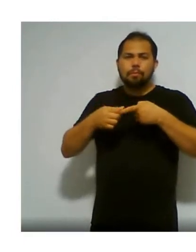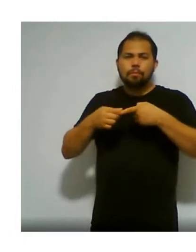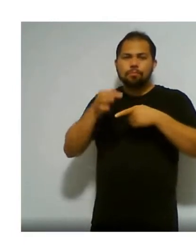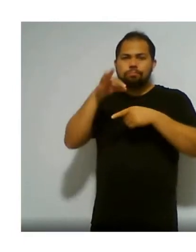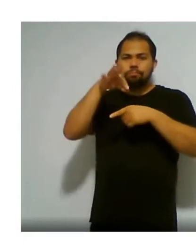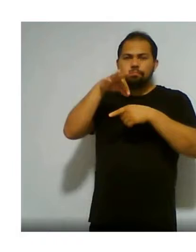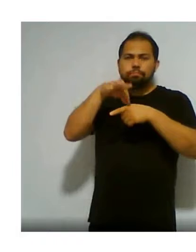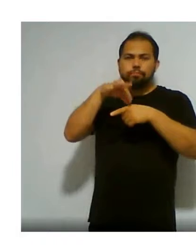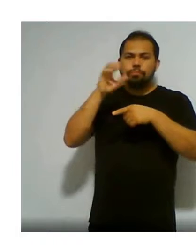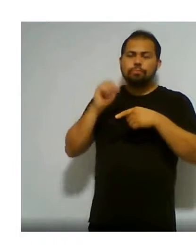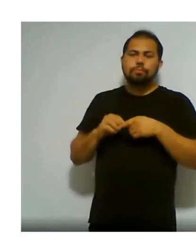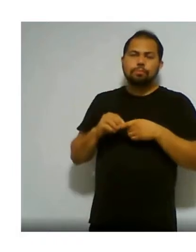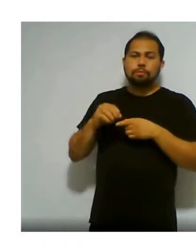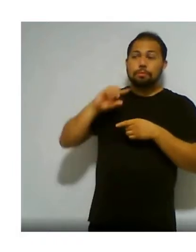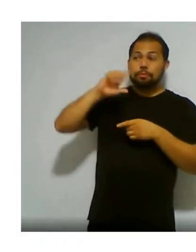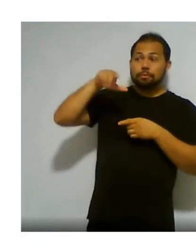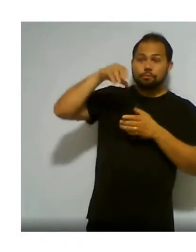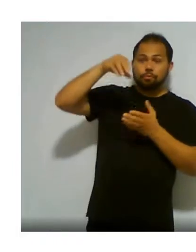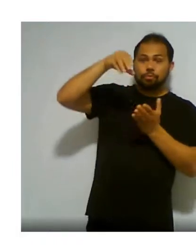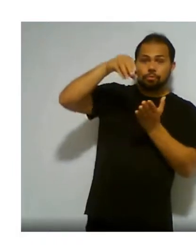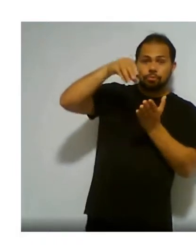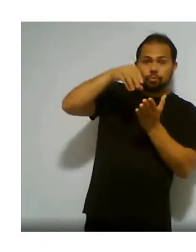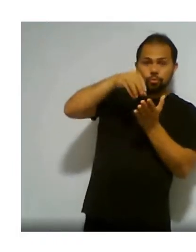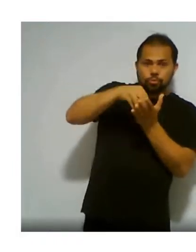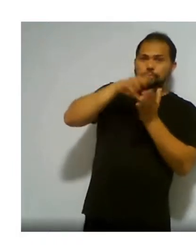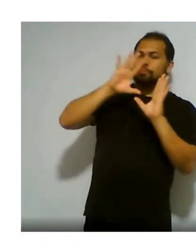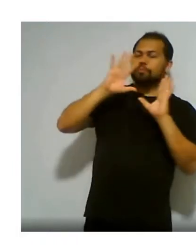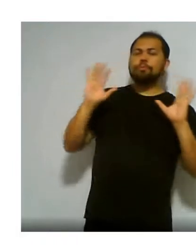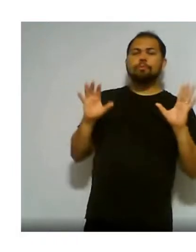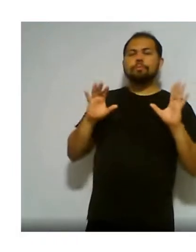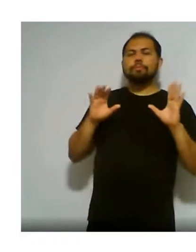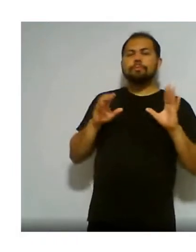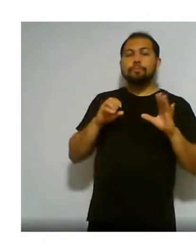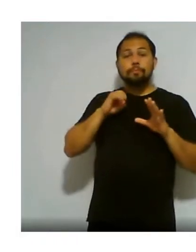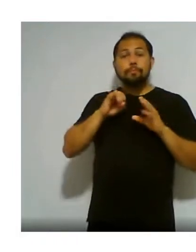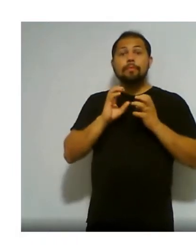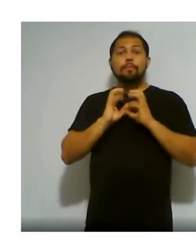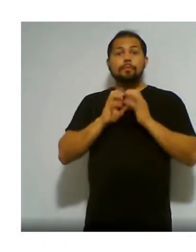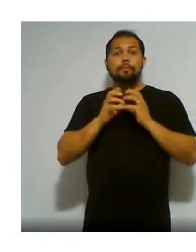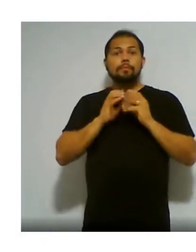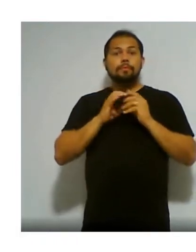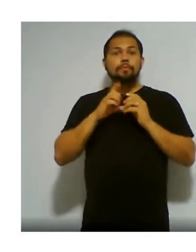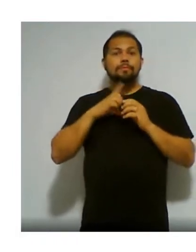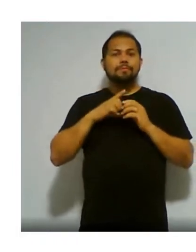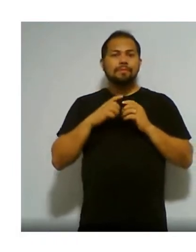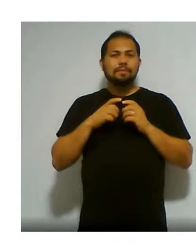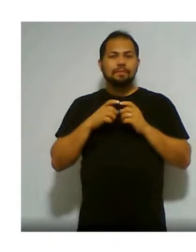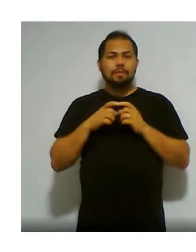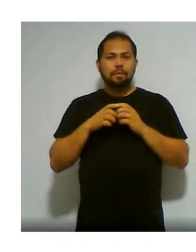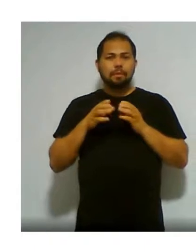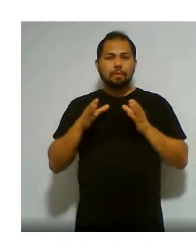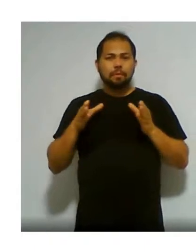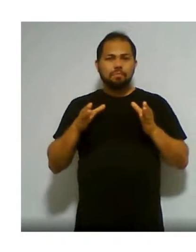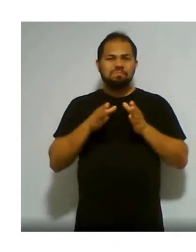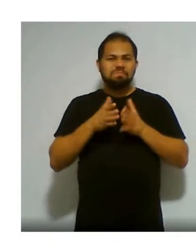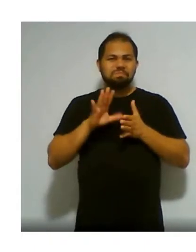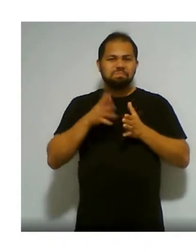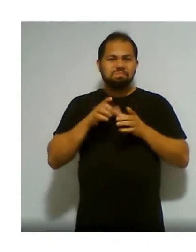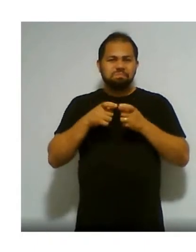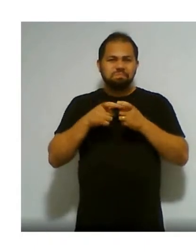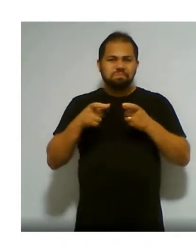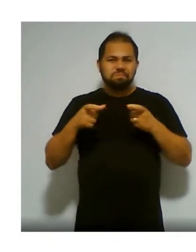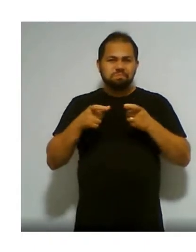feito. Se o processador tiver um tamanho intermediário, que são os processadores de hoje em dia, né? A maior parte deles tem um